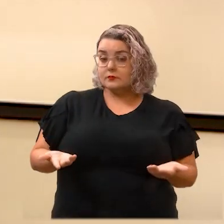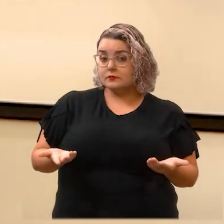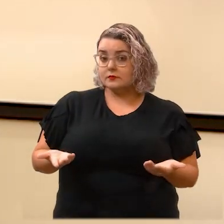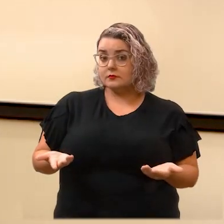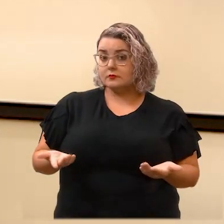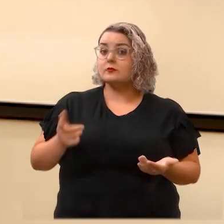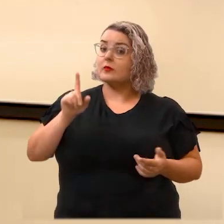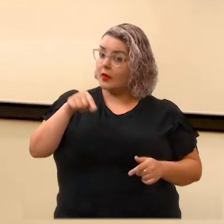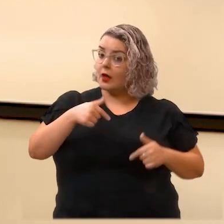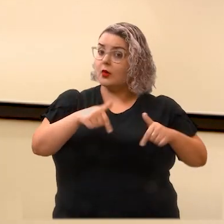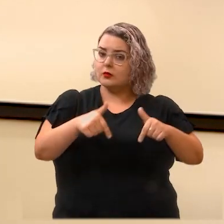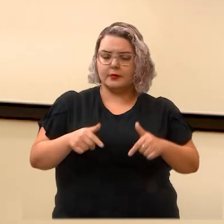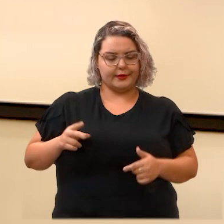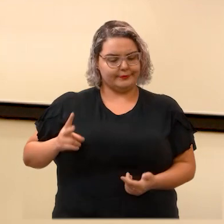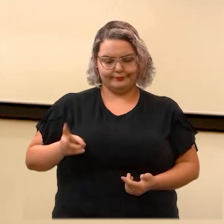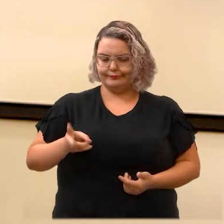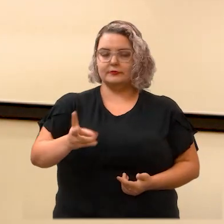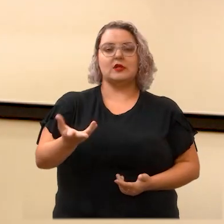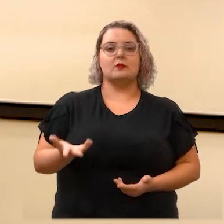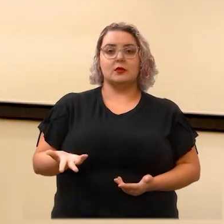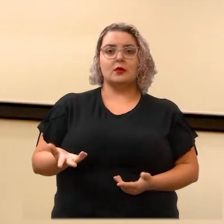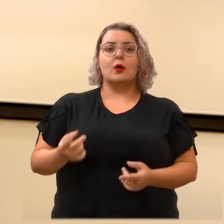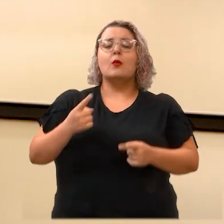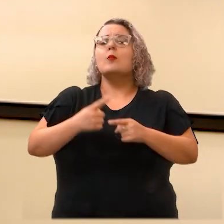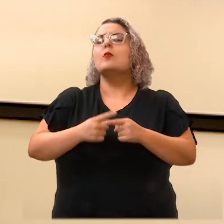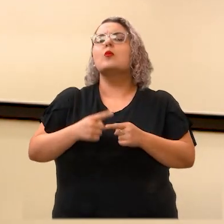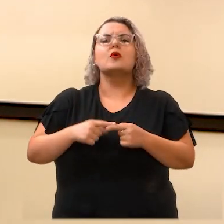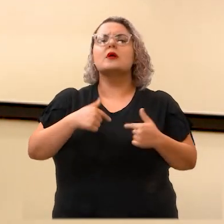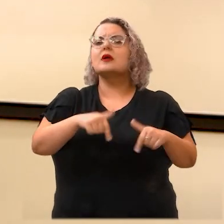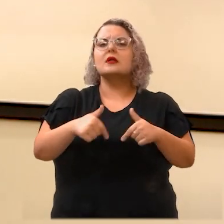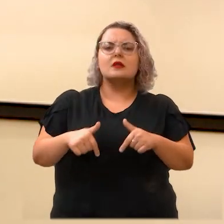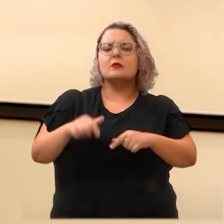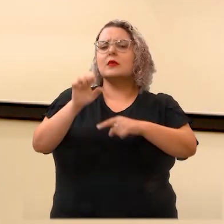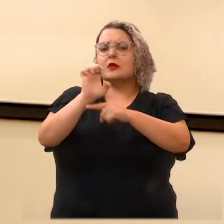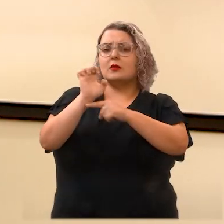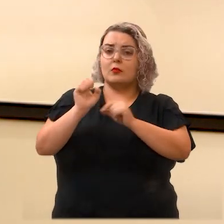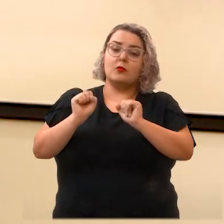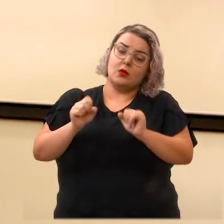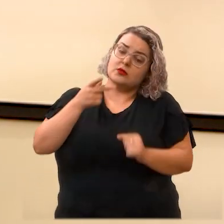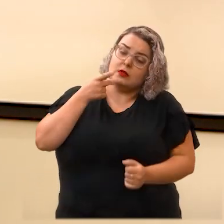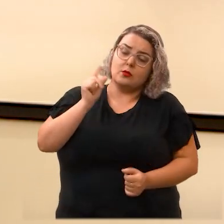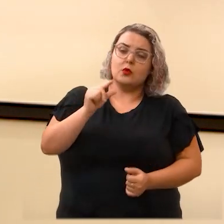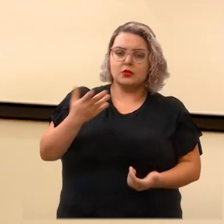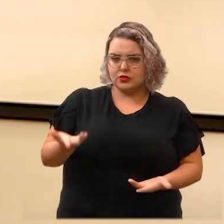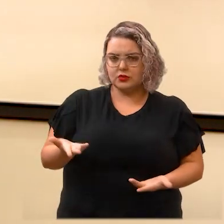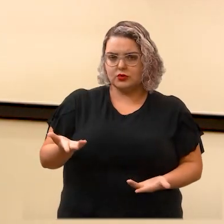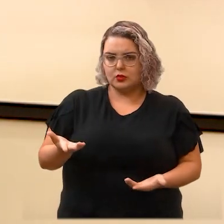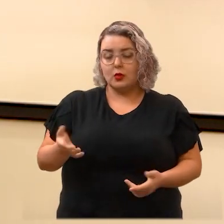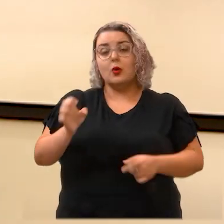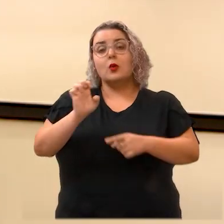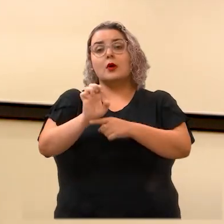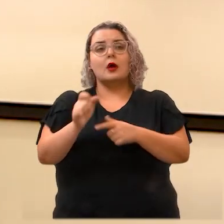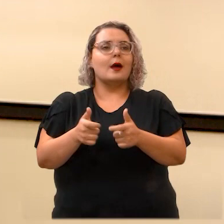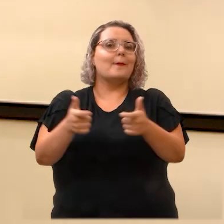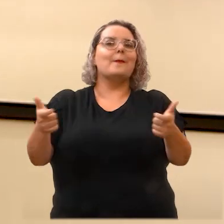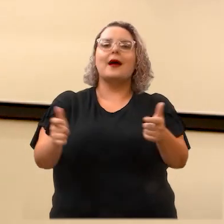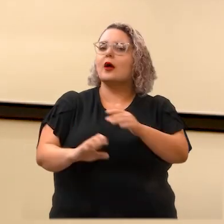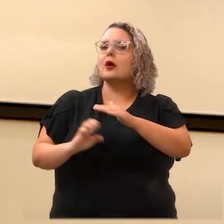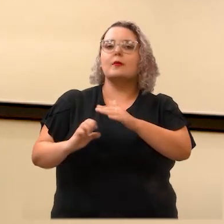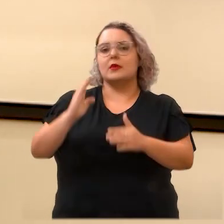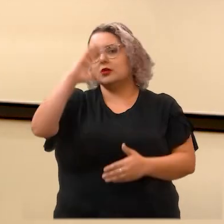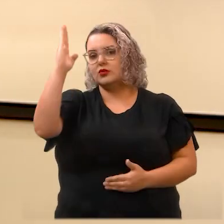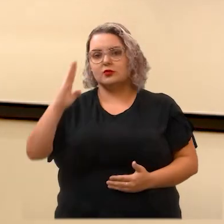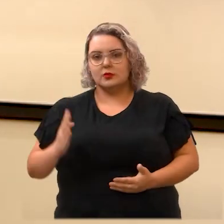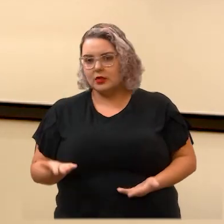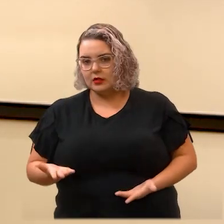é um trabalho contínuo e assim por que trabalhar no estado posso falar um pouquinho disso do estado é a maior empresa do Brasil